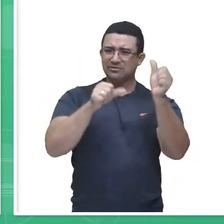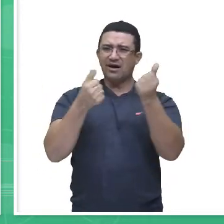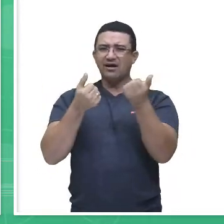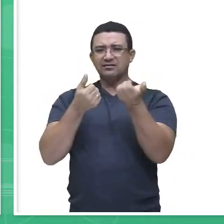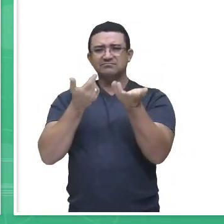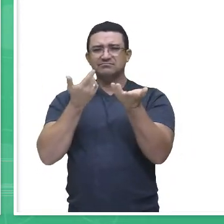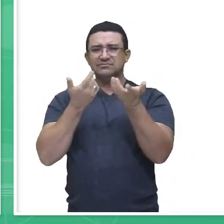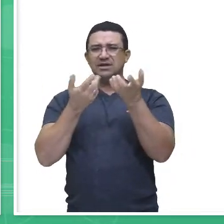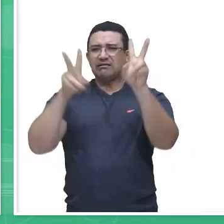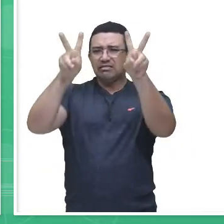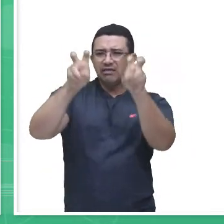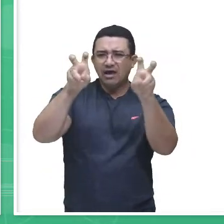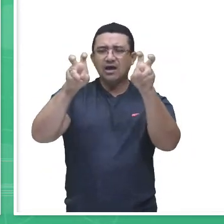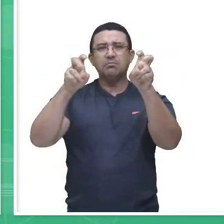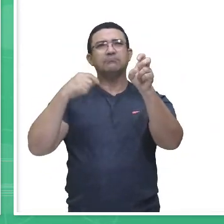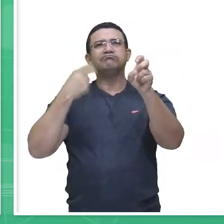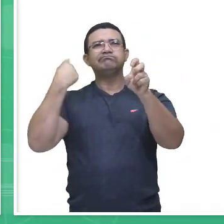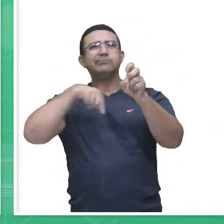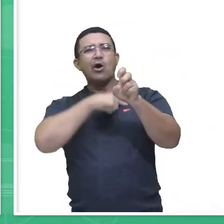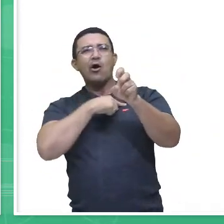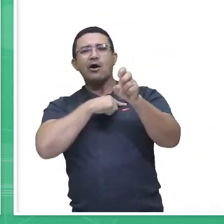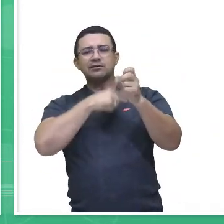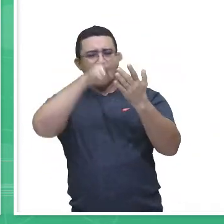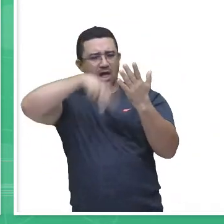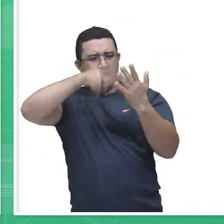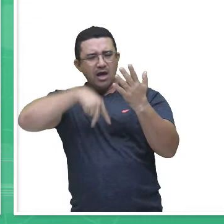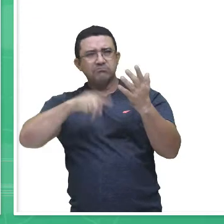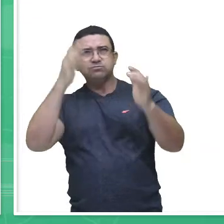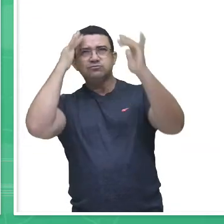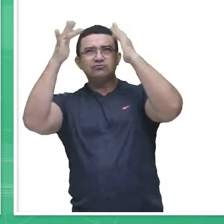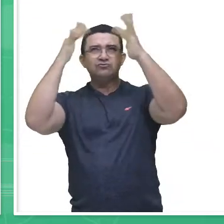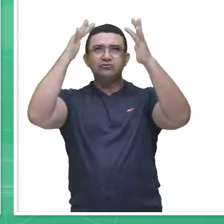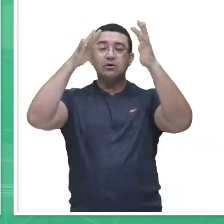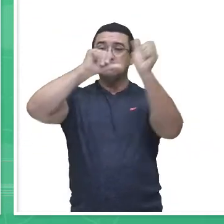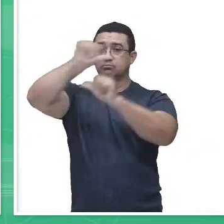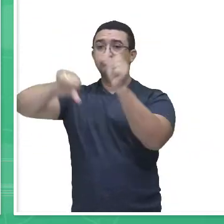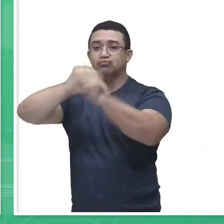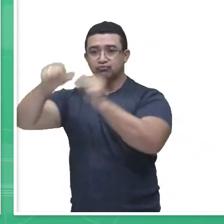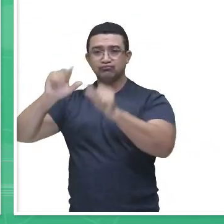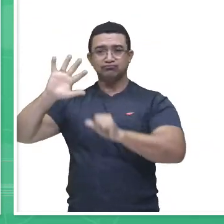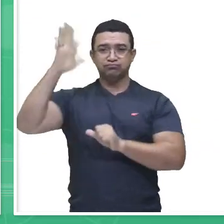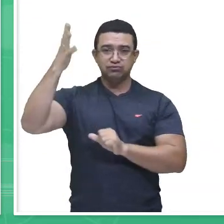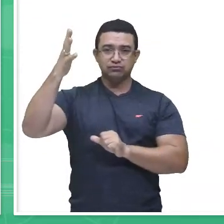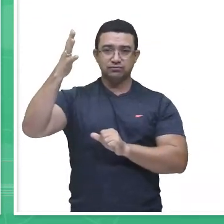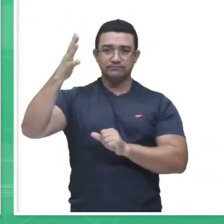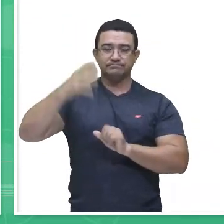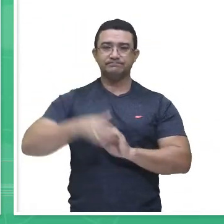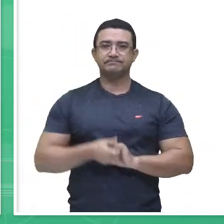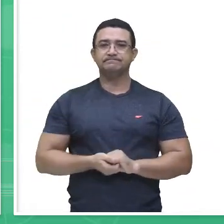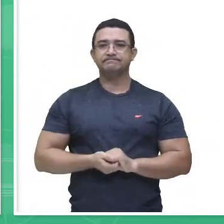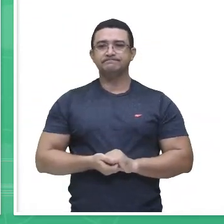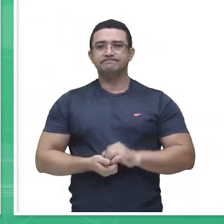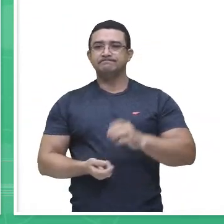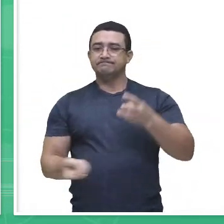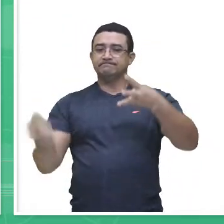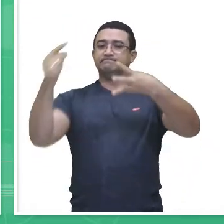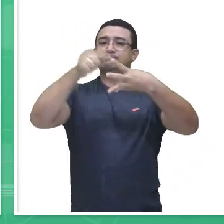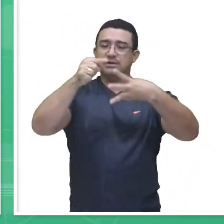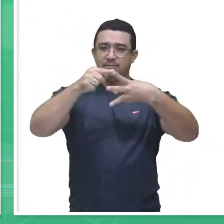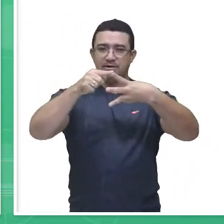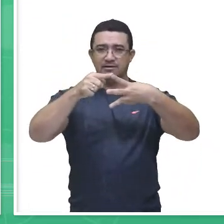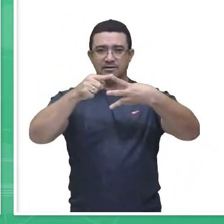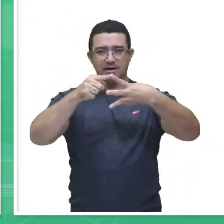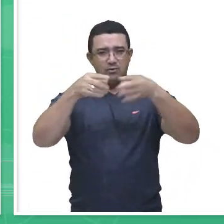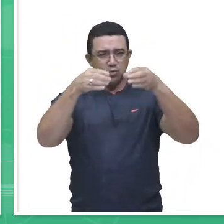realidade, nos fazer refletir e mudar determinada situação, ok? Mas voltando para a primeira fase,